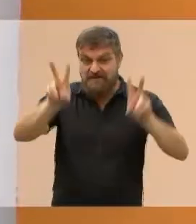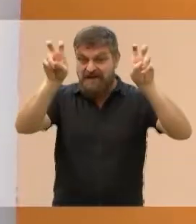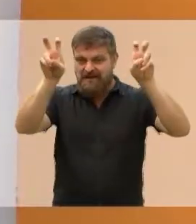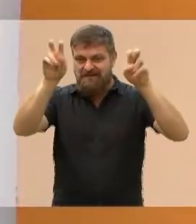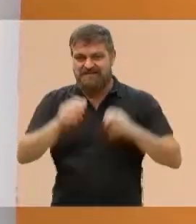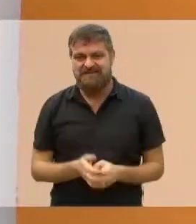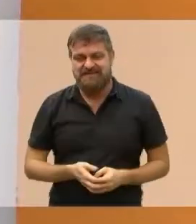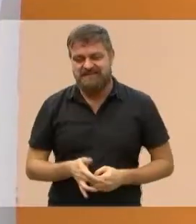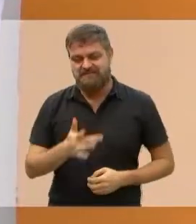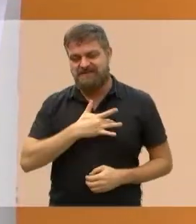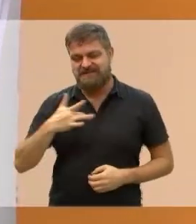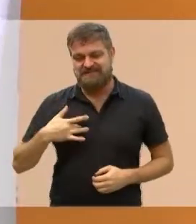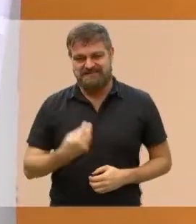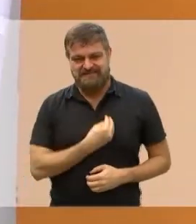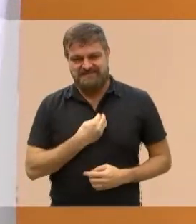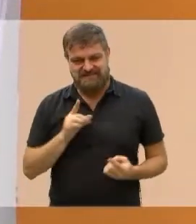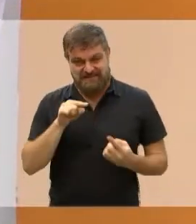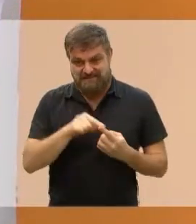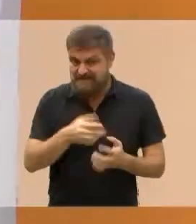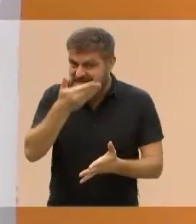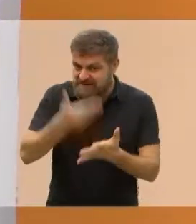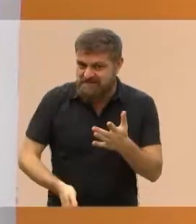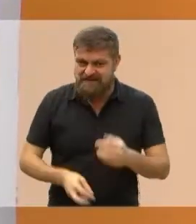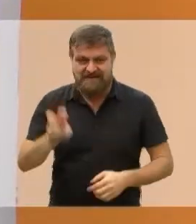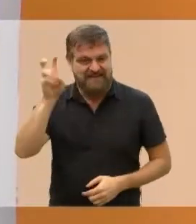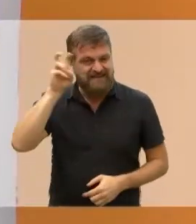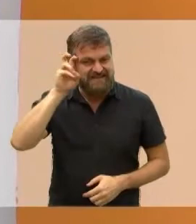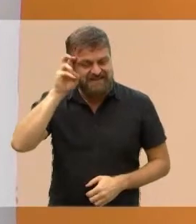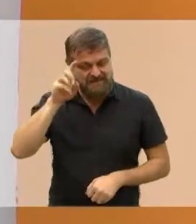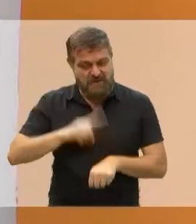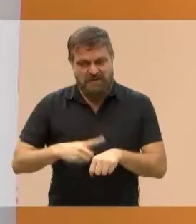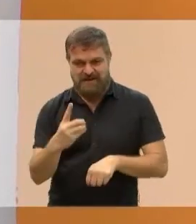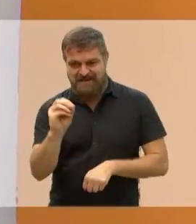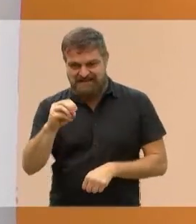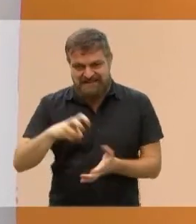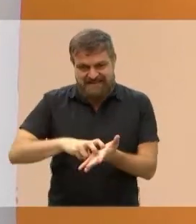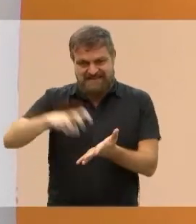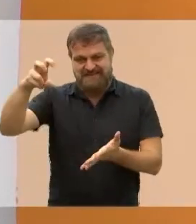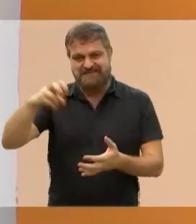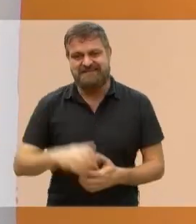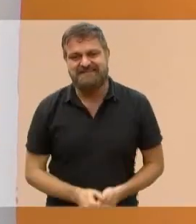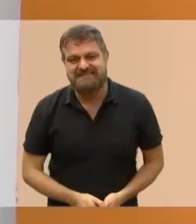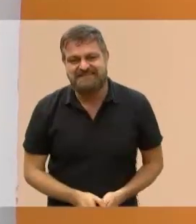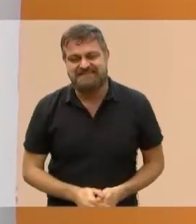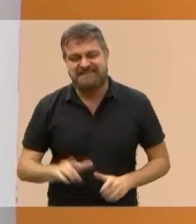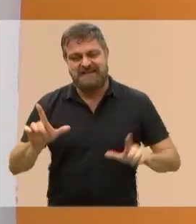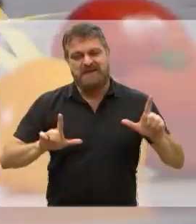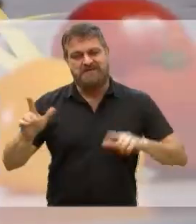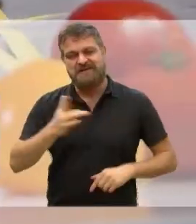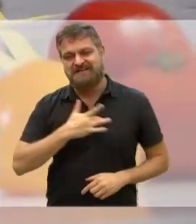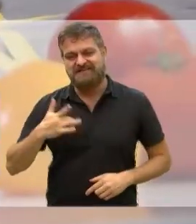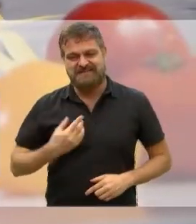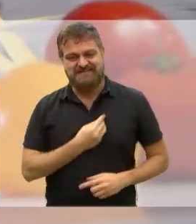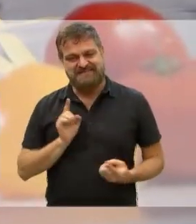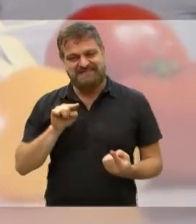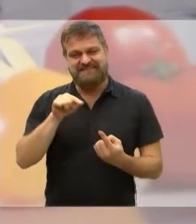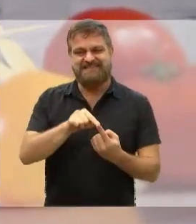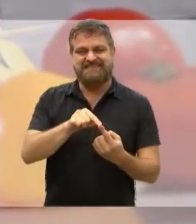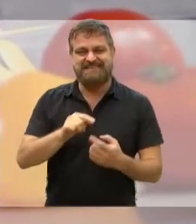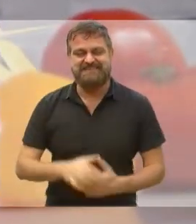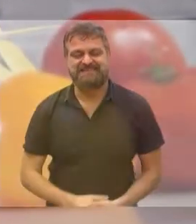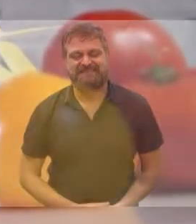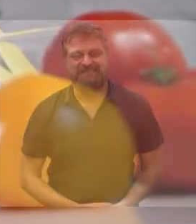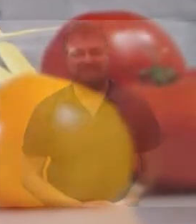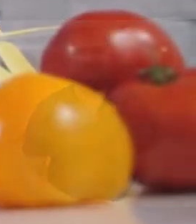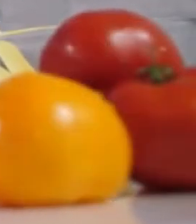hoje estamos falando do setembro, né? O mês de setembro, na verdade, que é o mês da inclusão. E na próxima semana nós